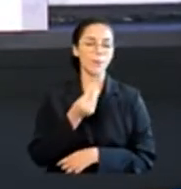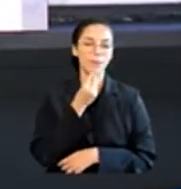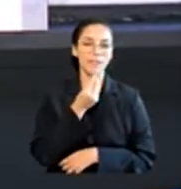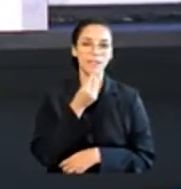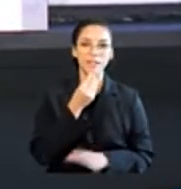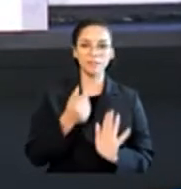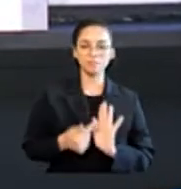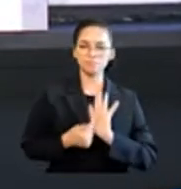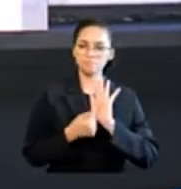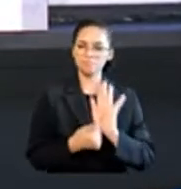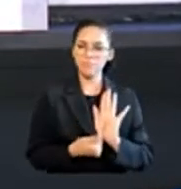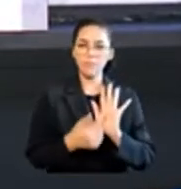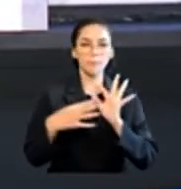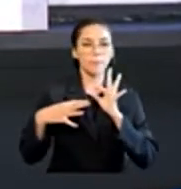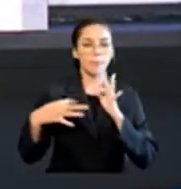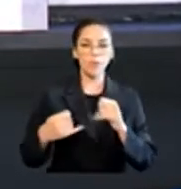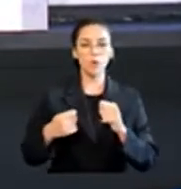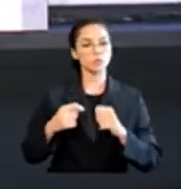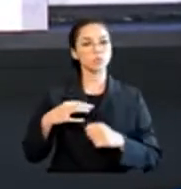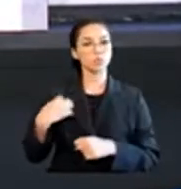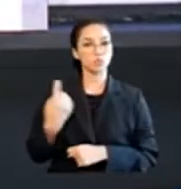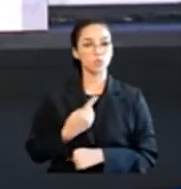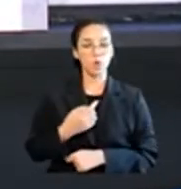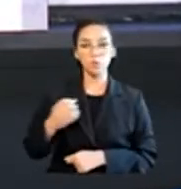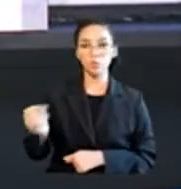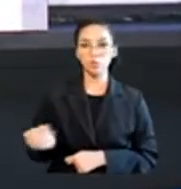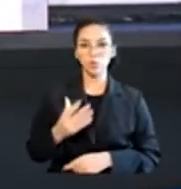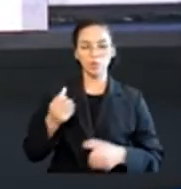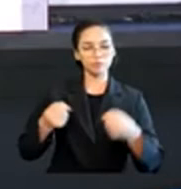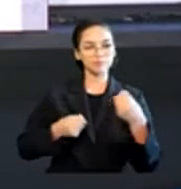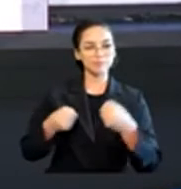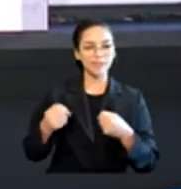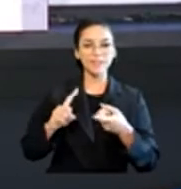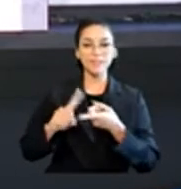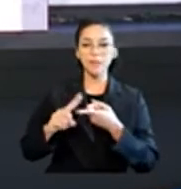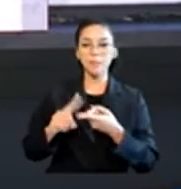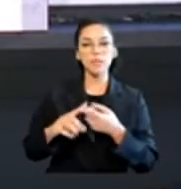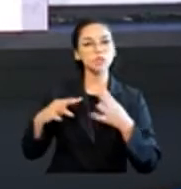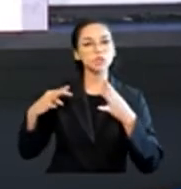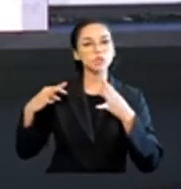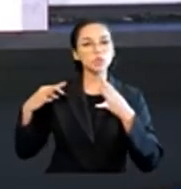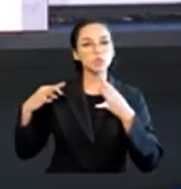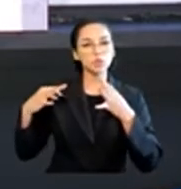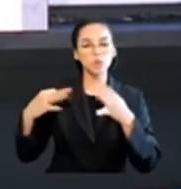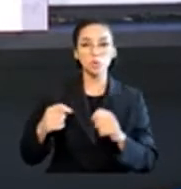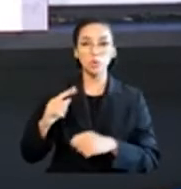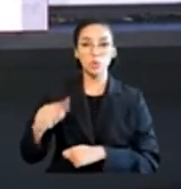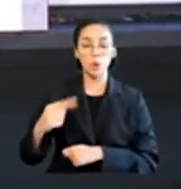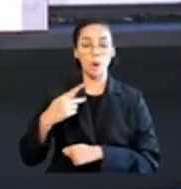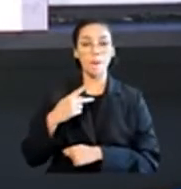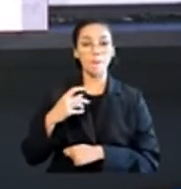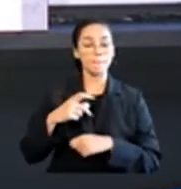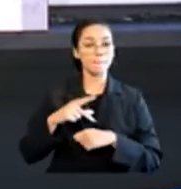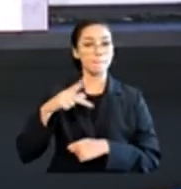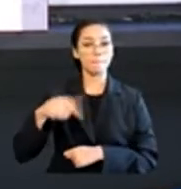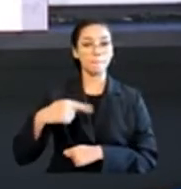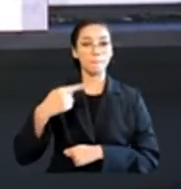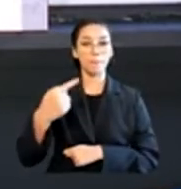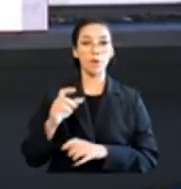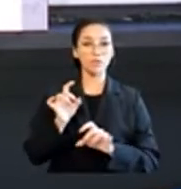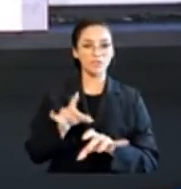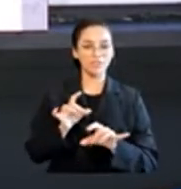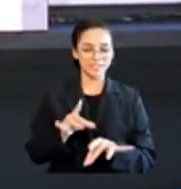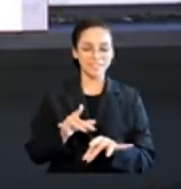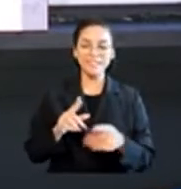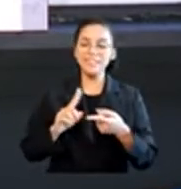a robustez, não só do nosso novo veículo, mas também da nossa rede de concessionários no pós-venda. Uma rede que está preparada para fazer do Fiat Scudo